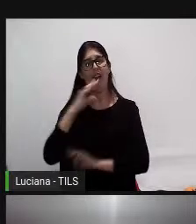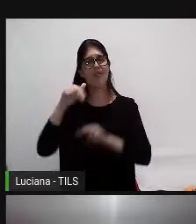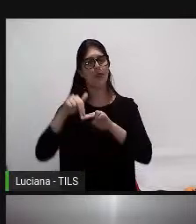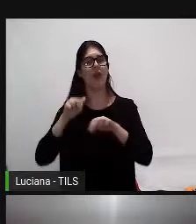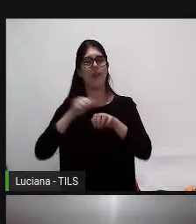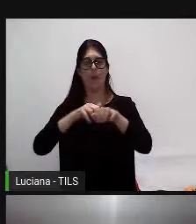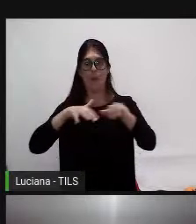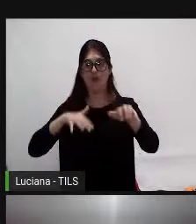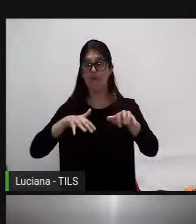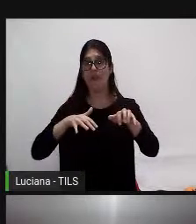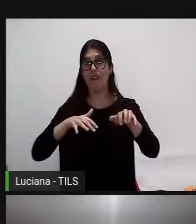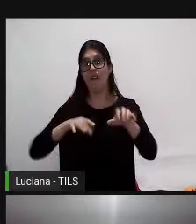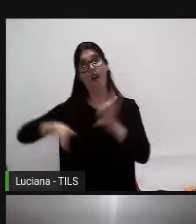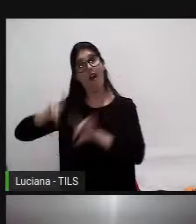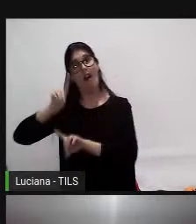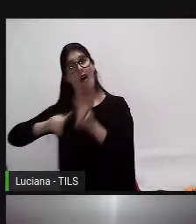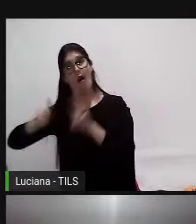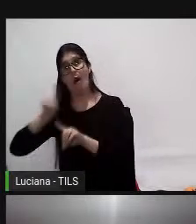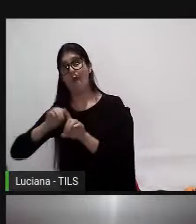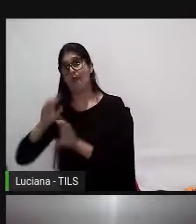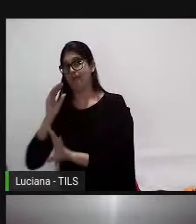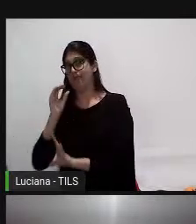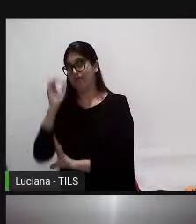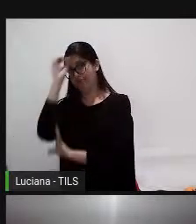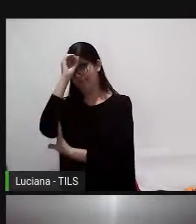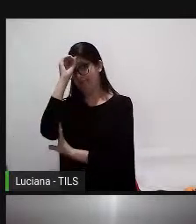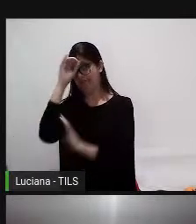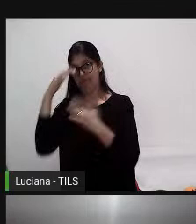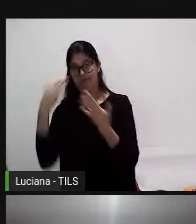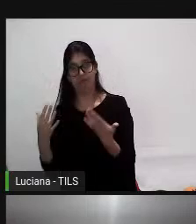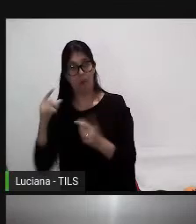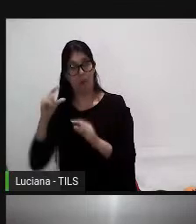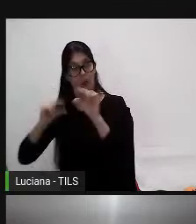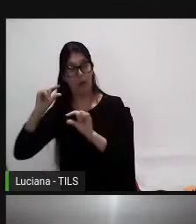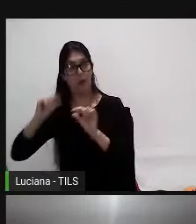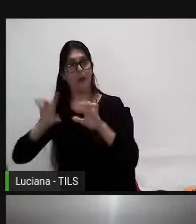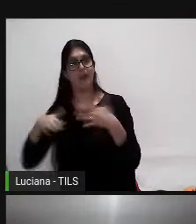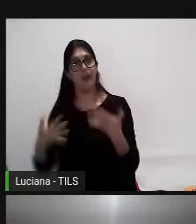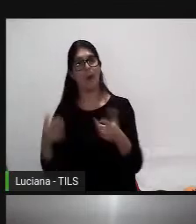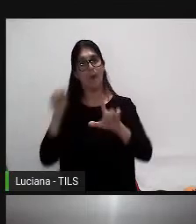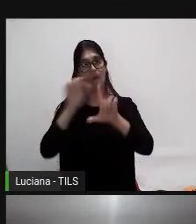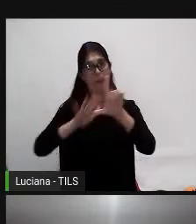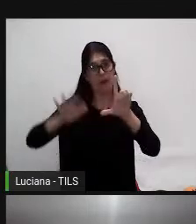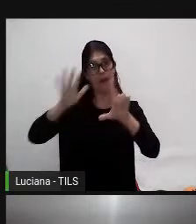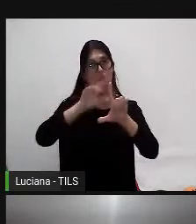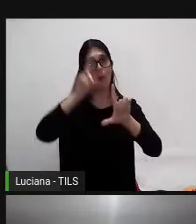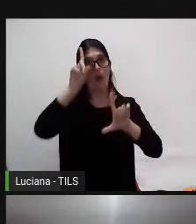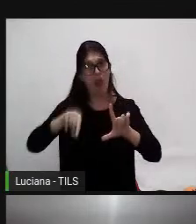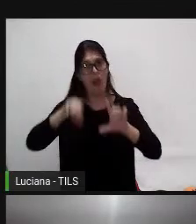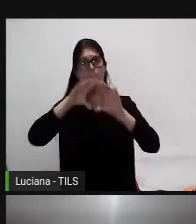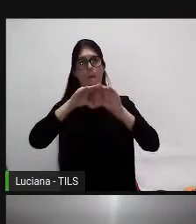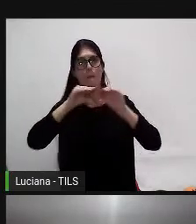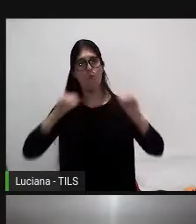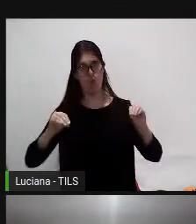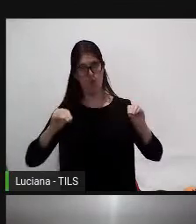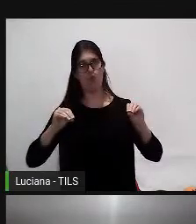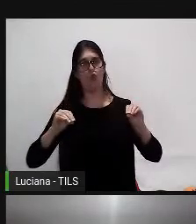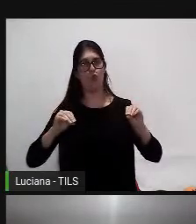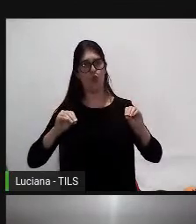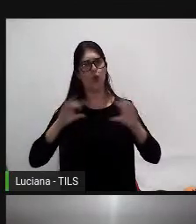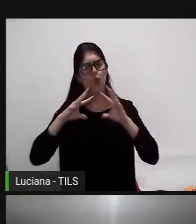nem tanto, mas é importante que essa é a ferramenta, tá? Que será utilizada e todas as